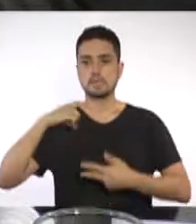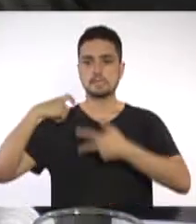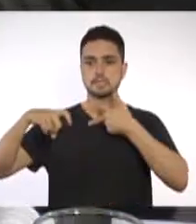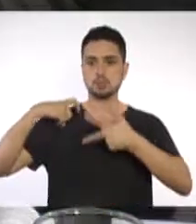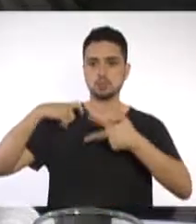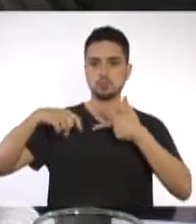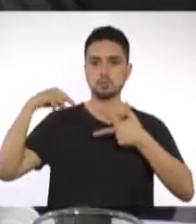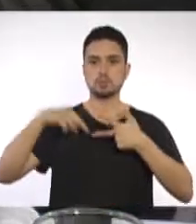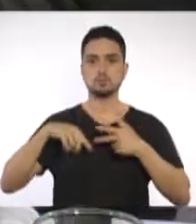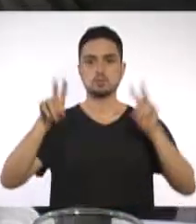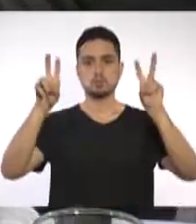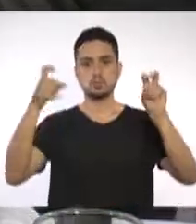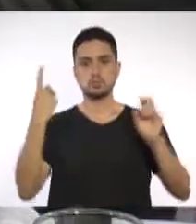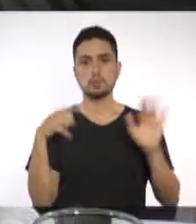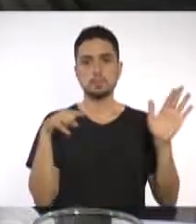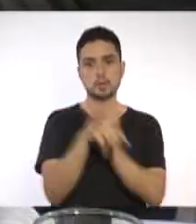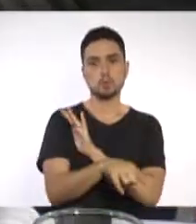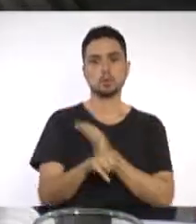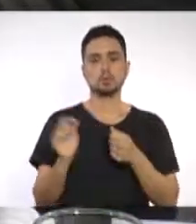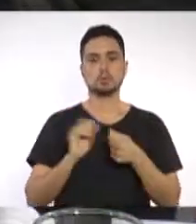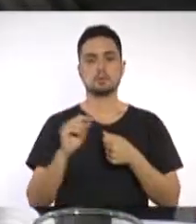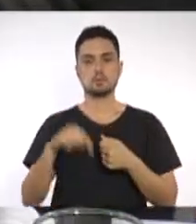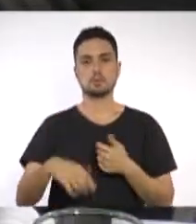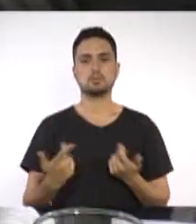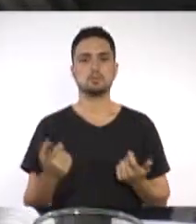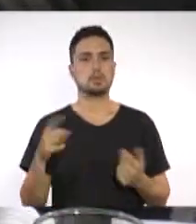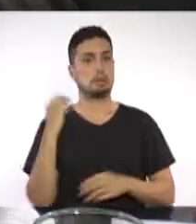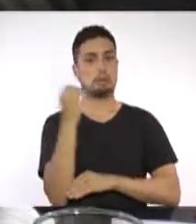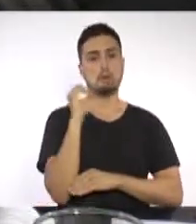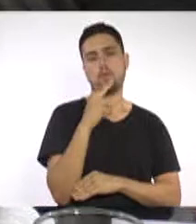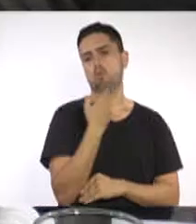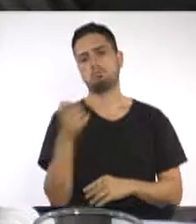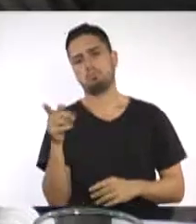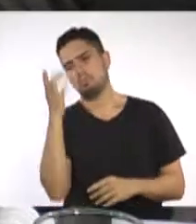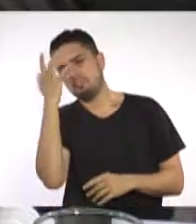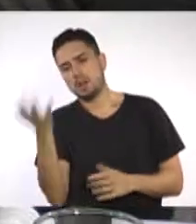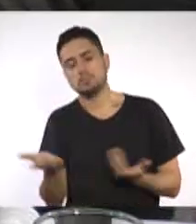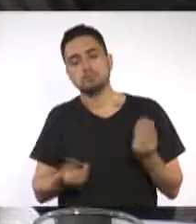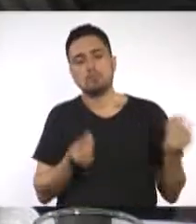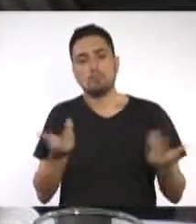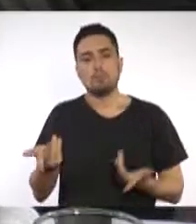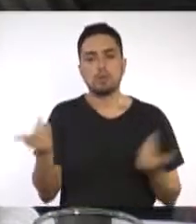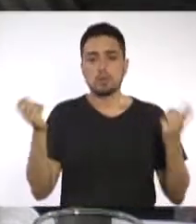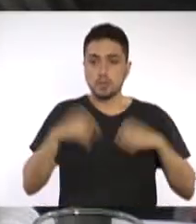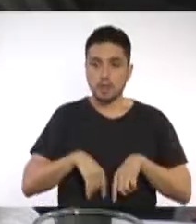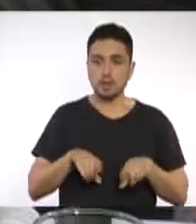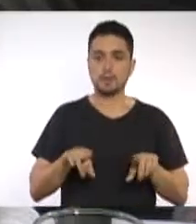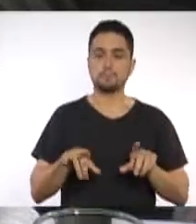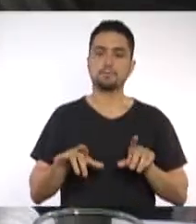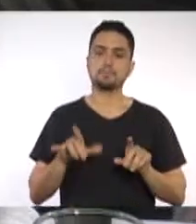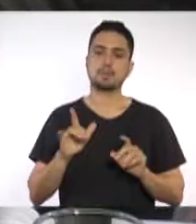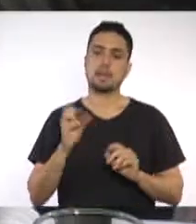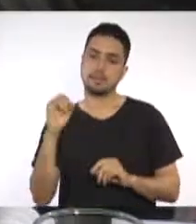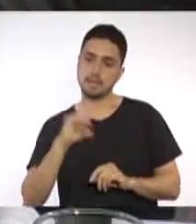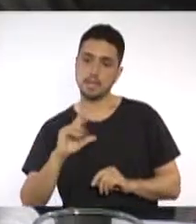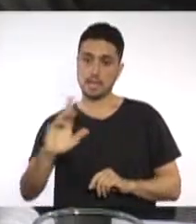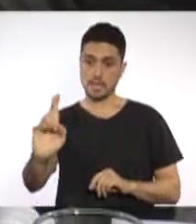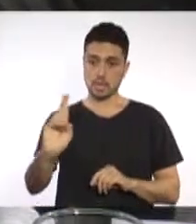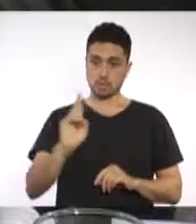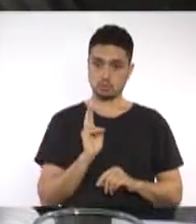respeito de uma pergunta feita, sendo ela grave ou não, e aí sim, de posse dessa resposta